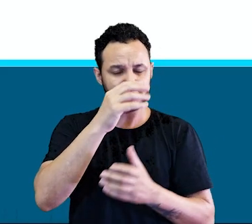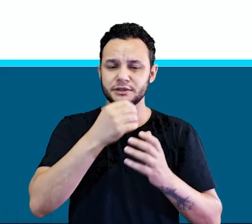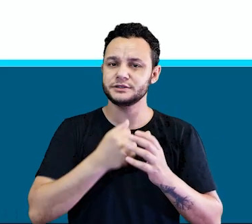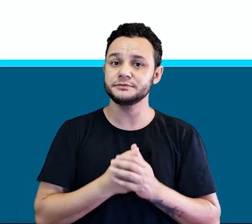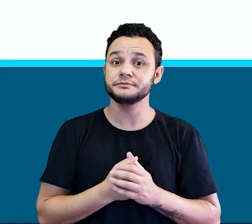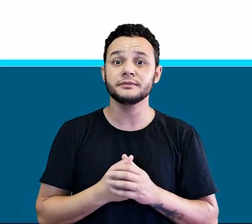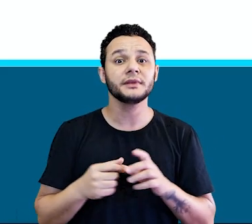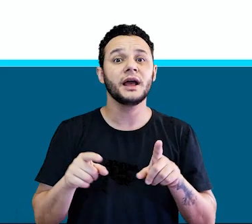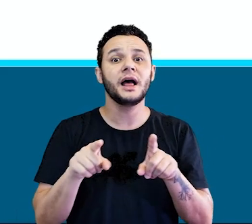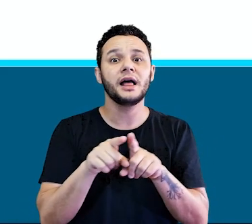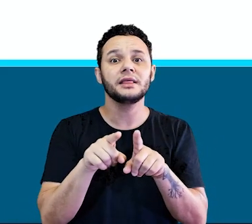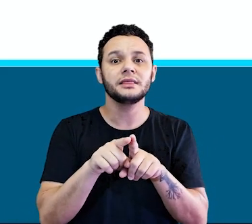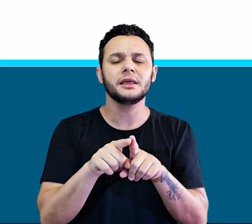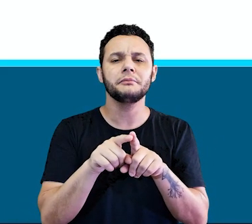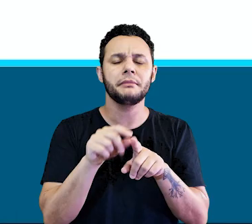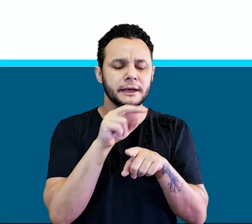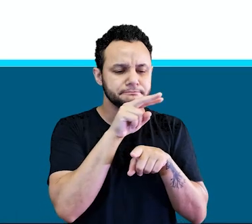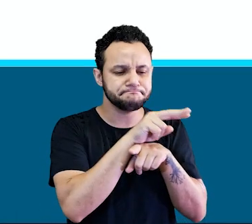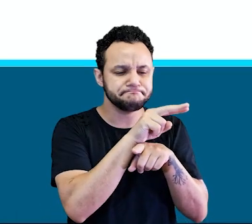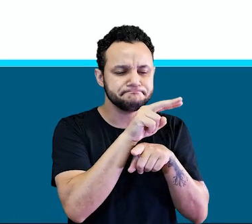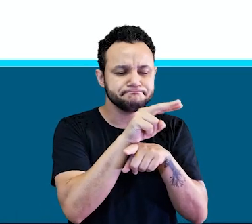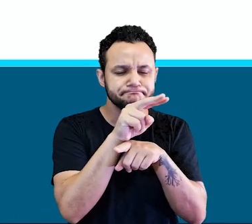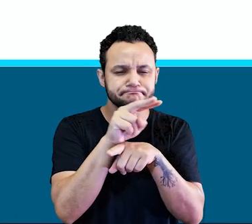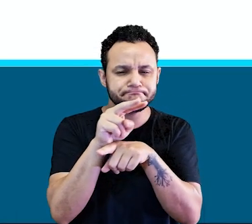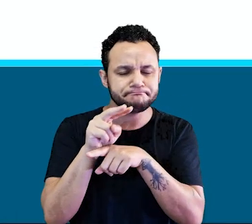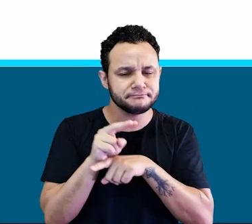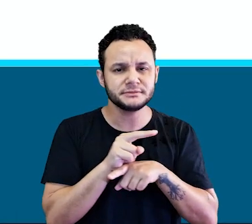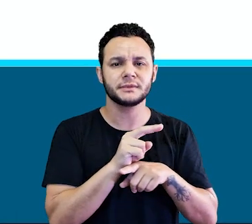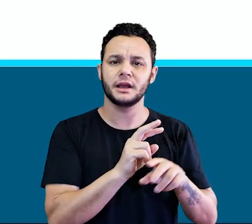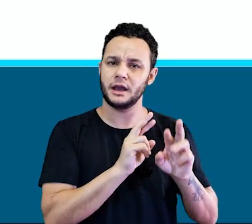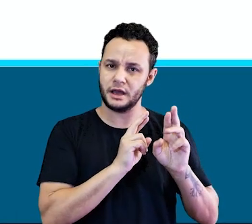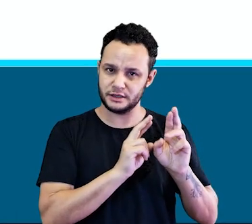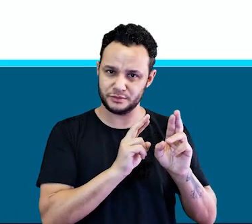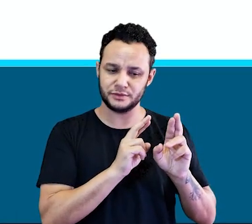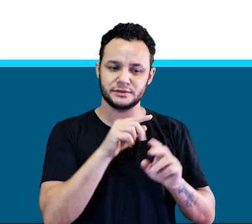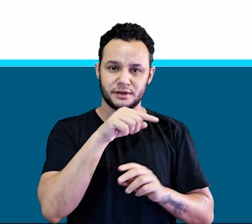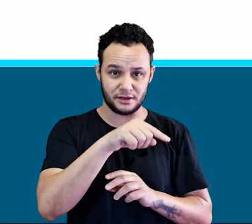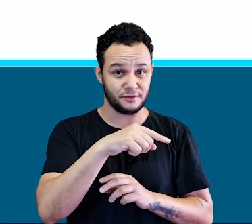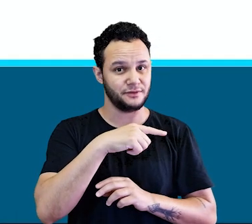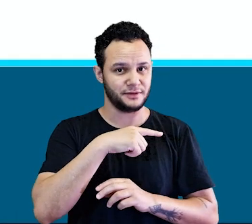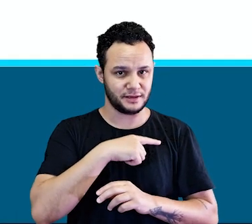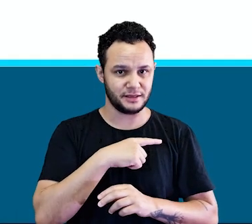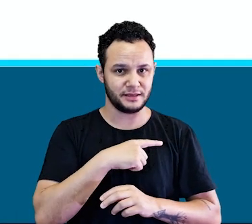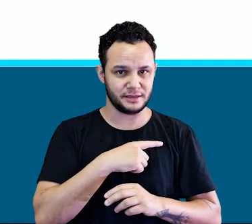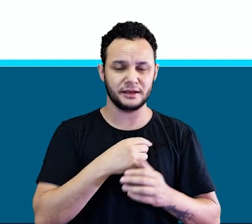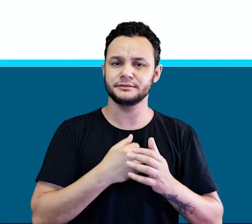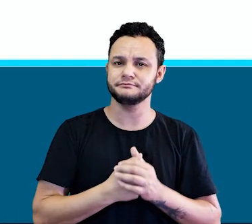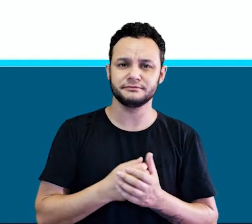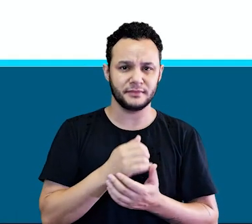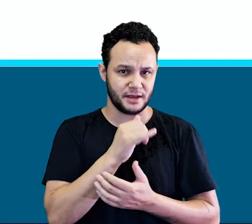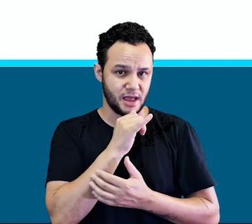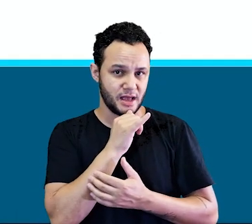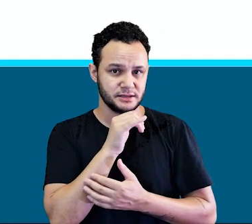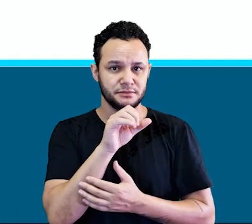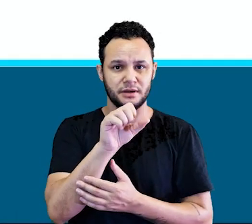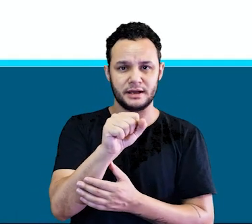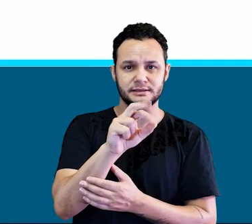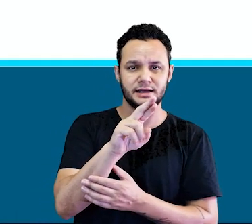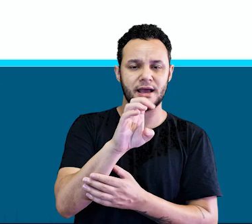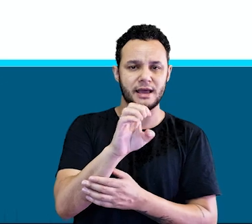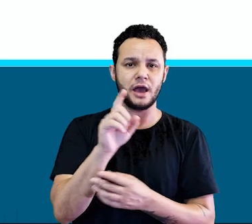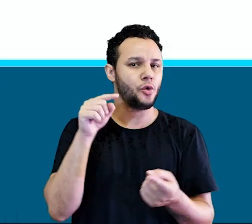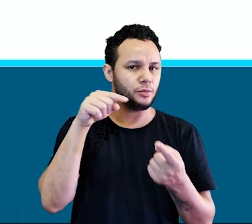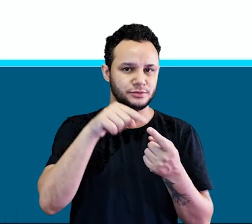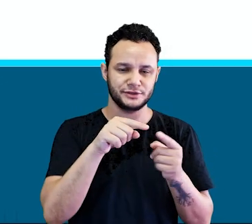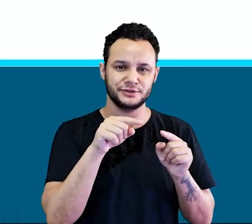é responsável também pela supervisão dos sistemas de ensino, né? A função que fazem, por exemplo, as